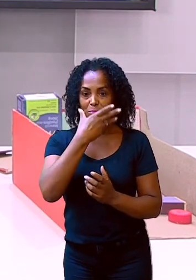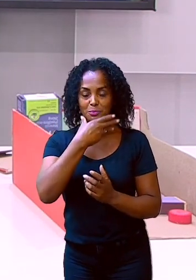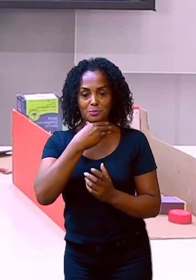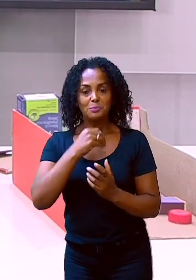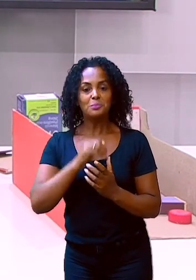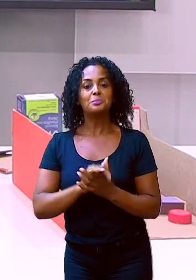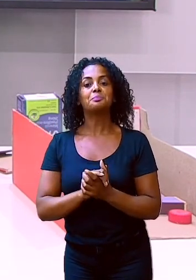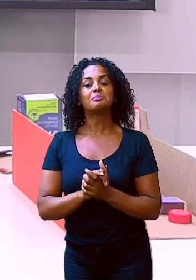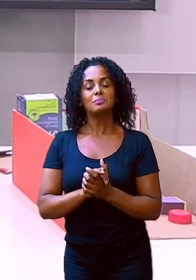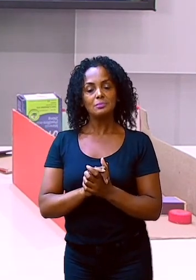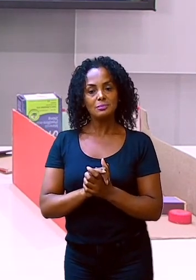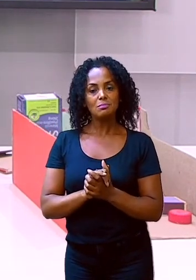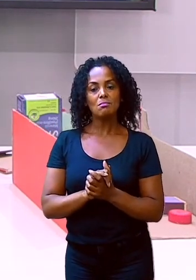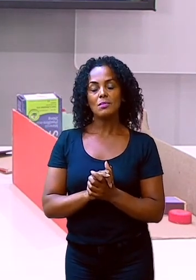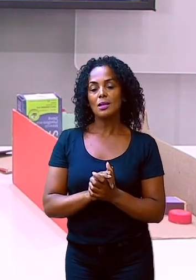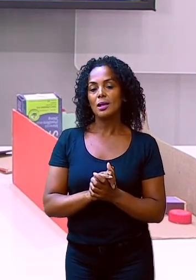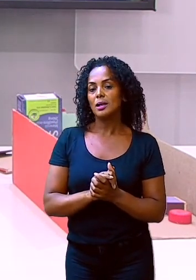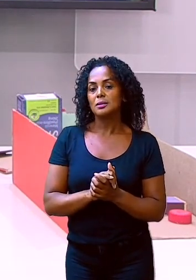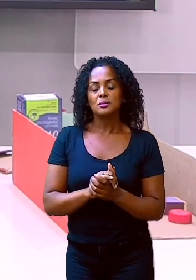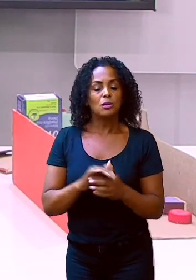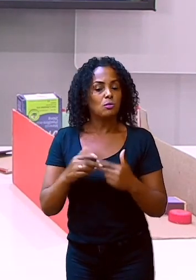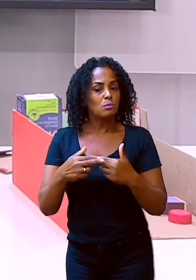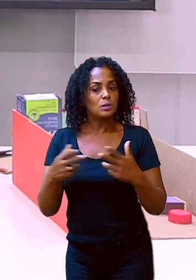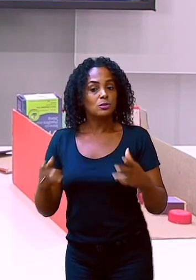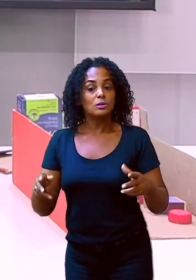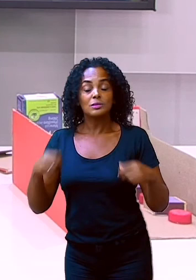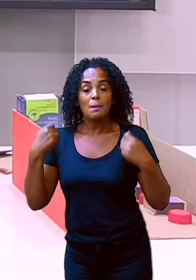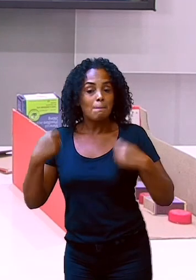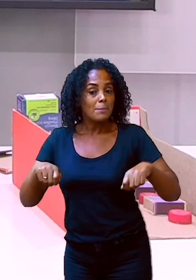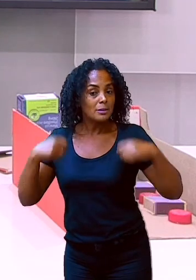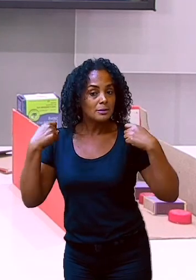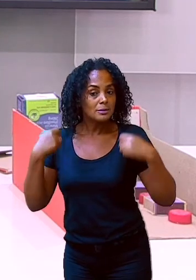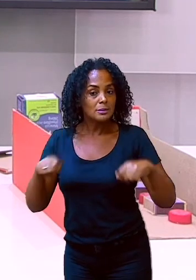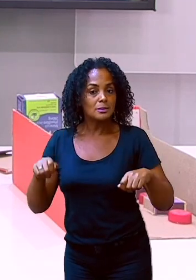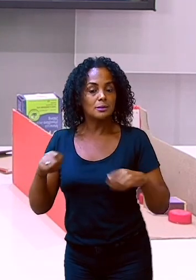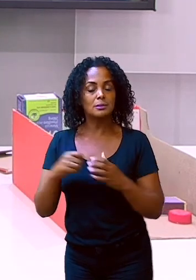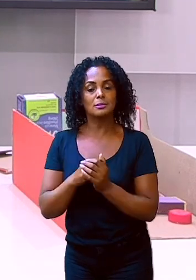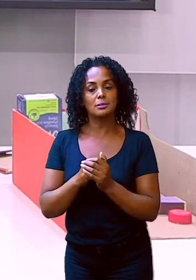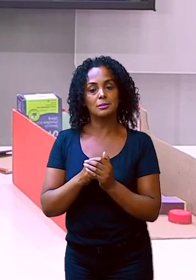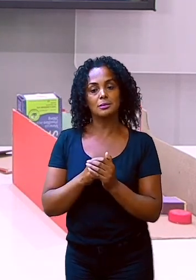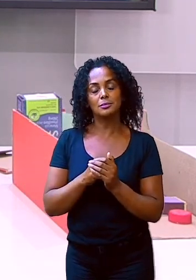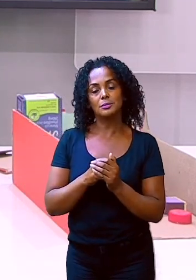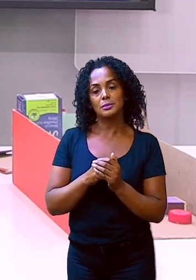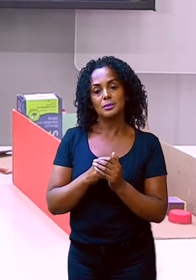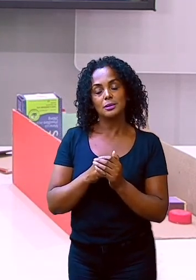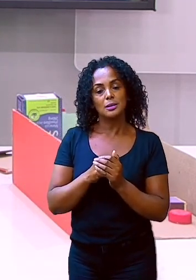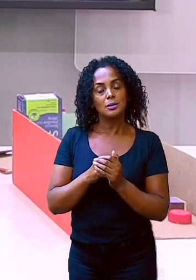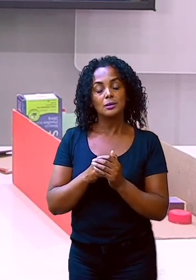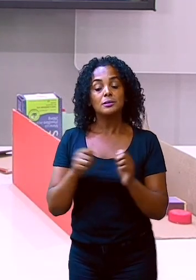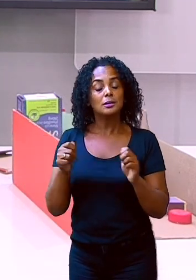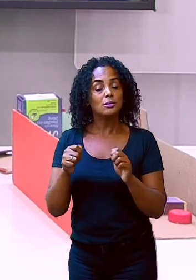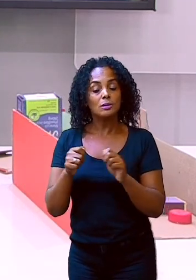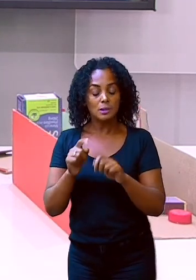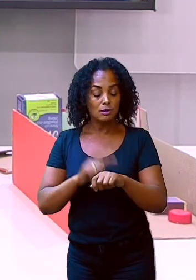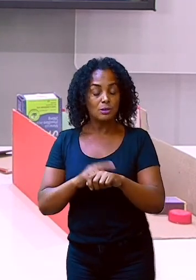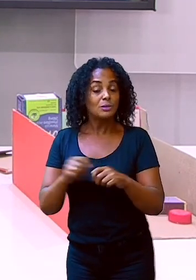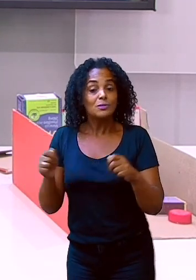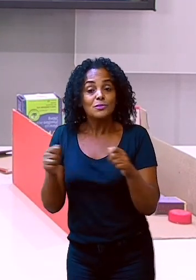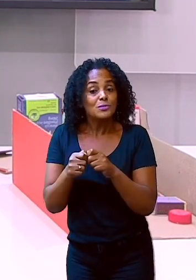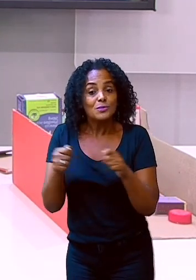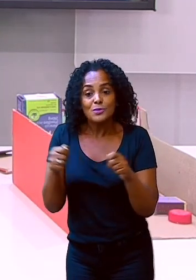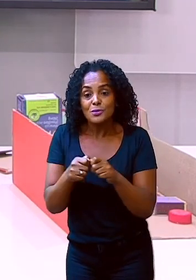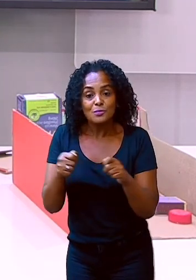Então, esses são alguns detalhes que você precisa levar em consideração na hora de confeccionar a